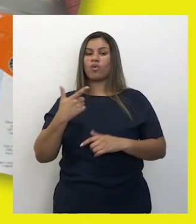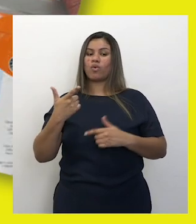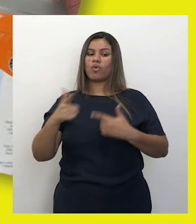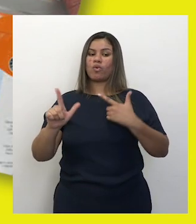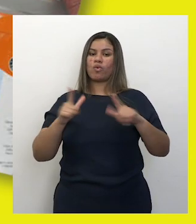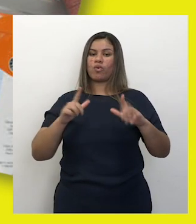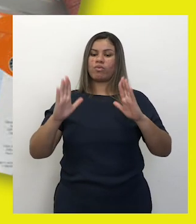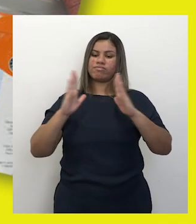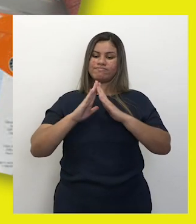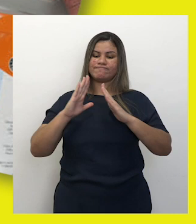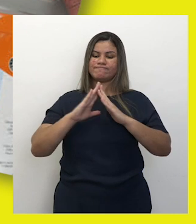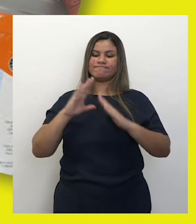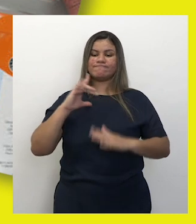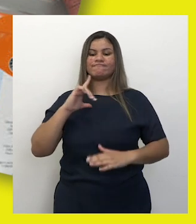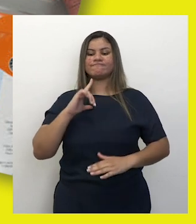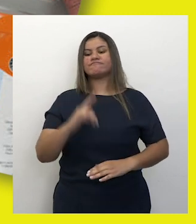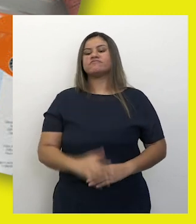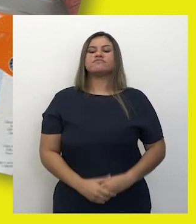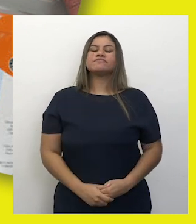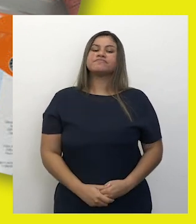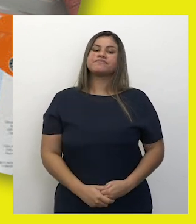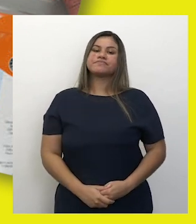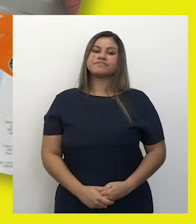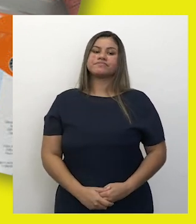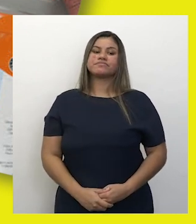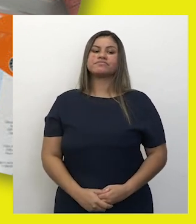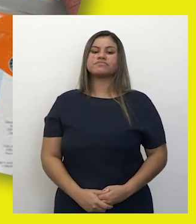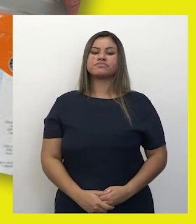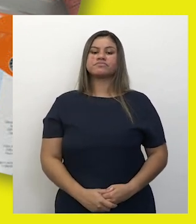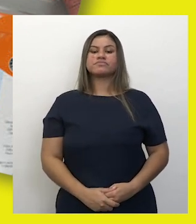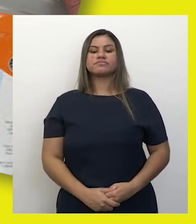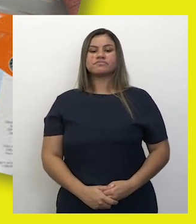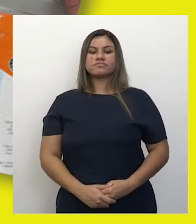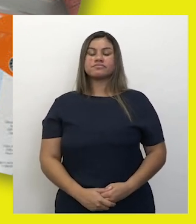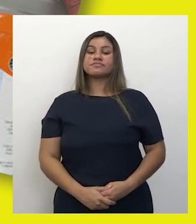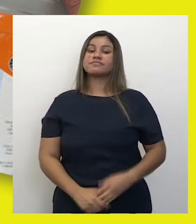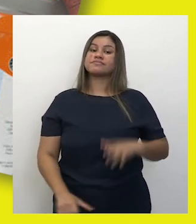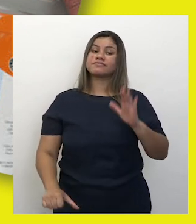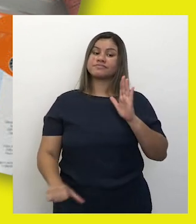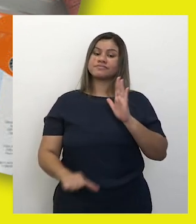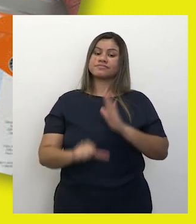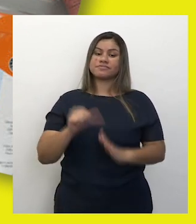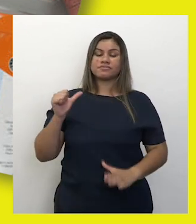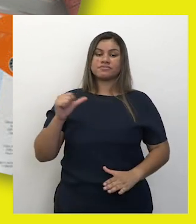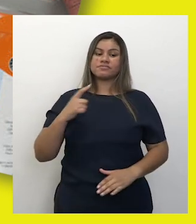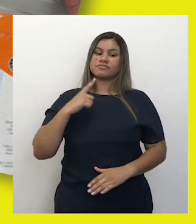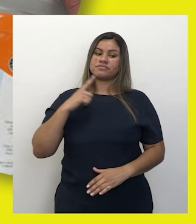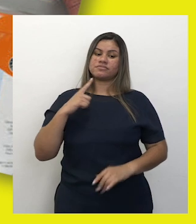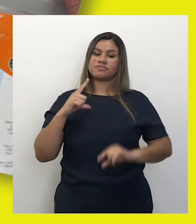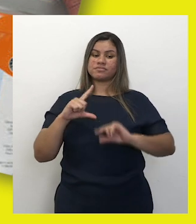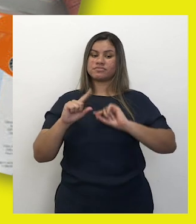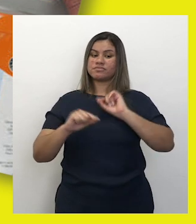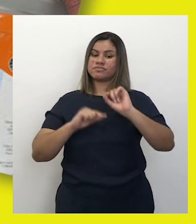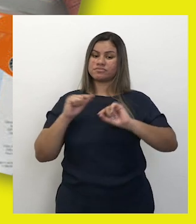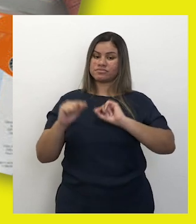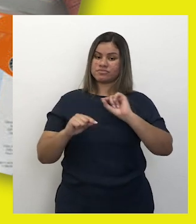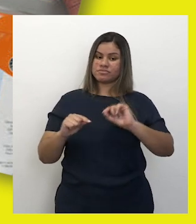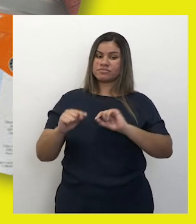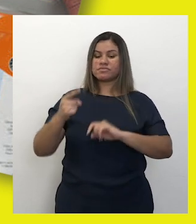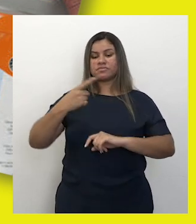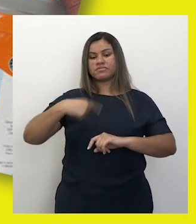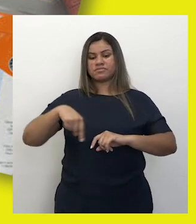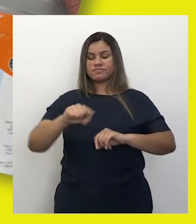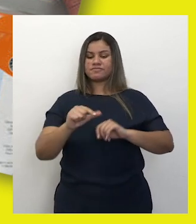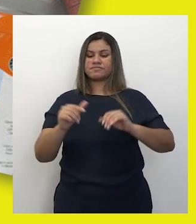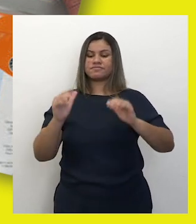casa. O primeiro passo, nós vamos, tem uma questão antes aí, né? Nós vamos pegar a caixinha de